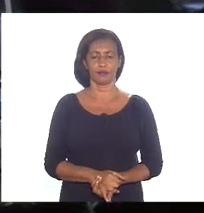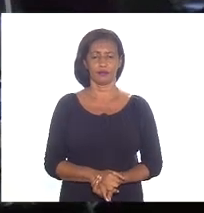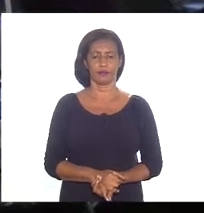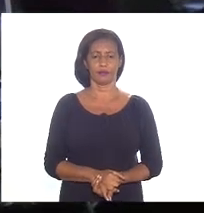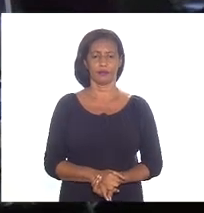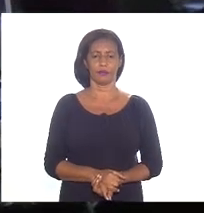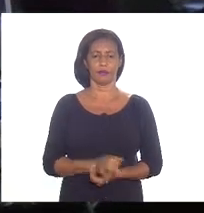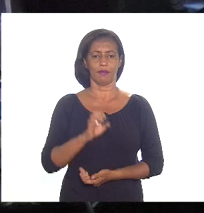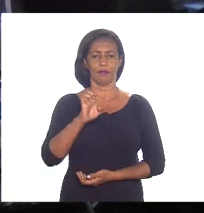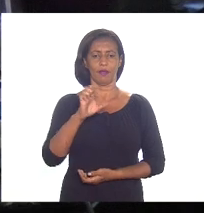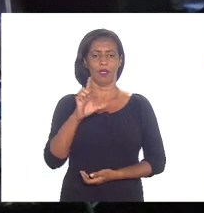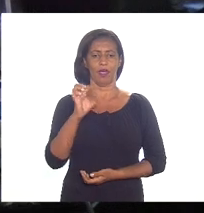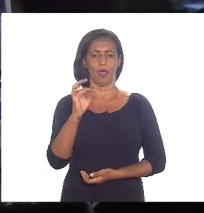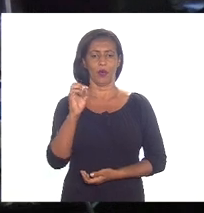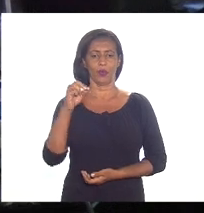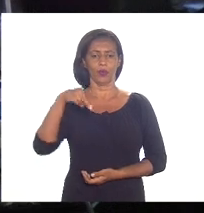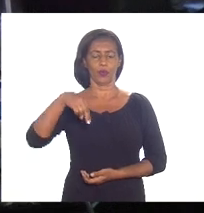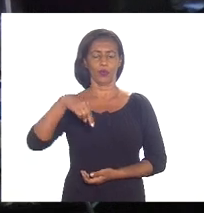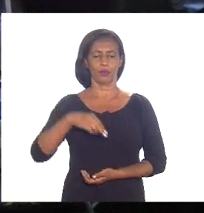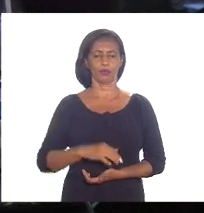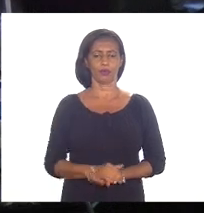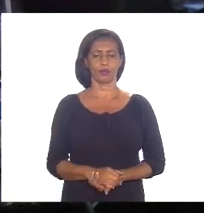Elton Cristo, como vota?